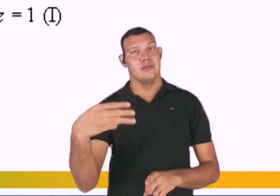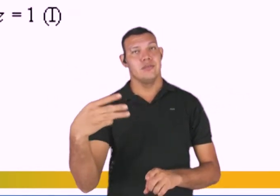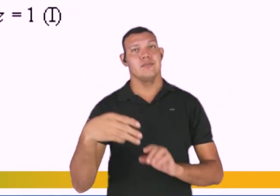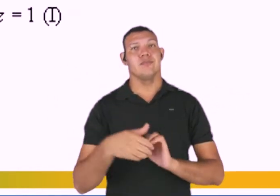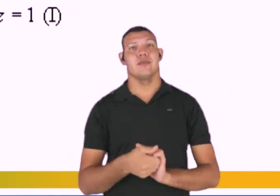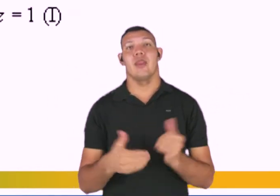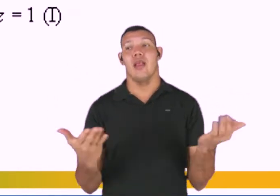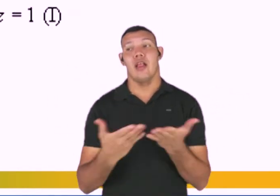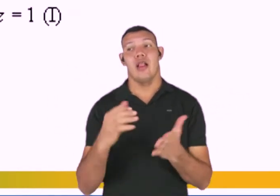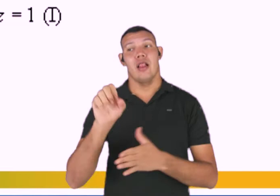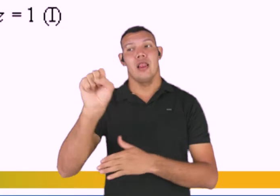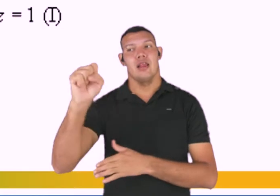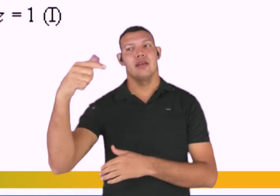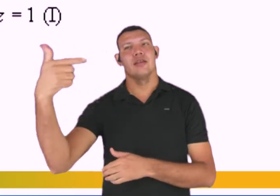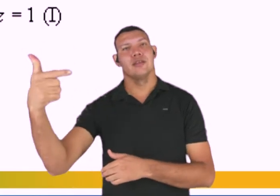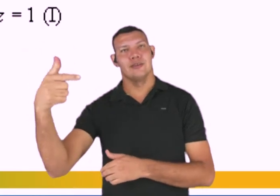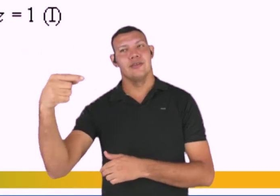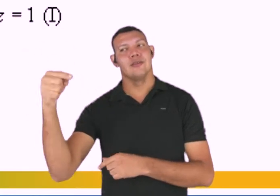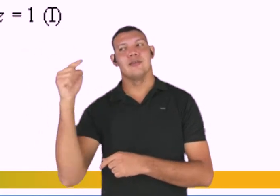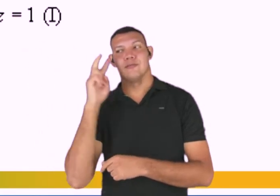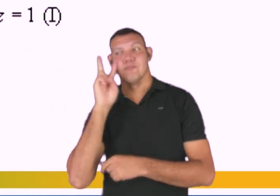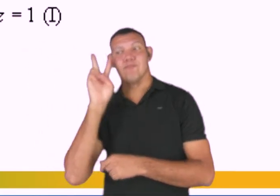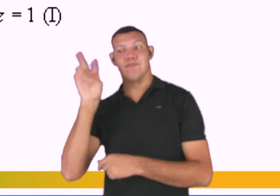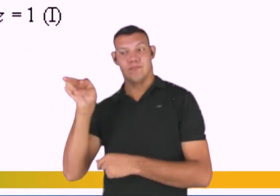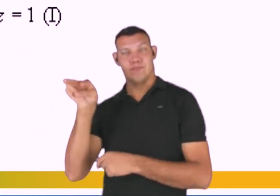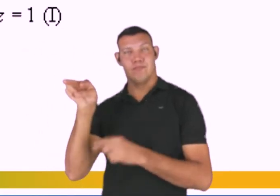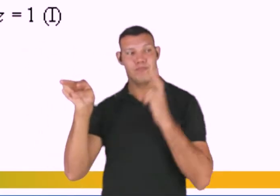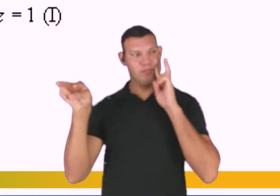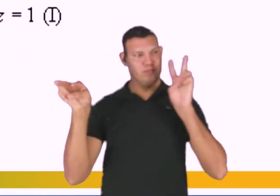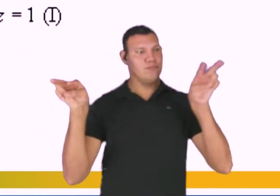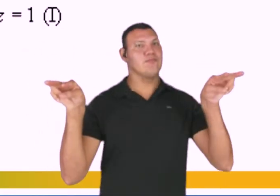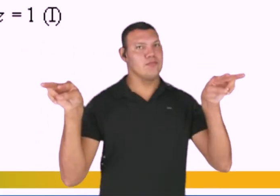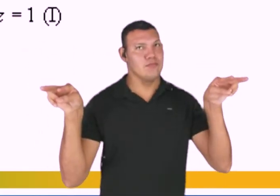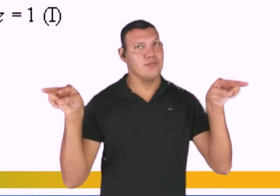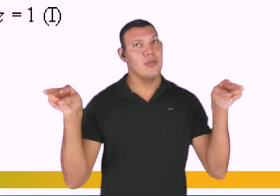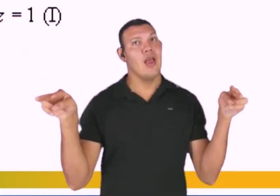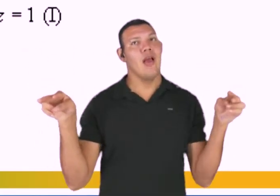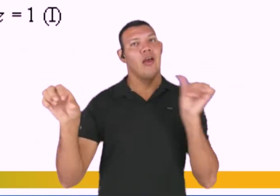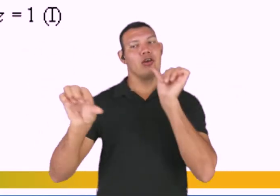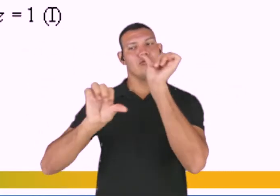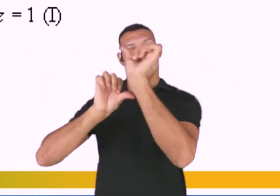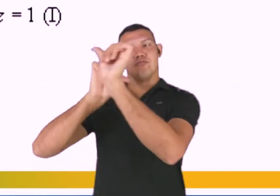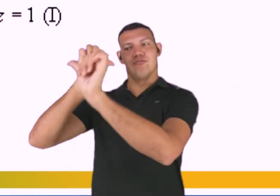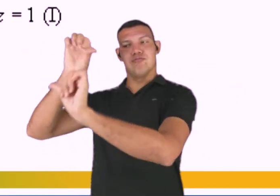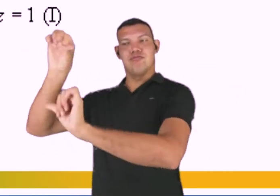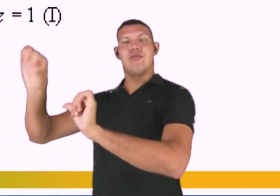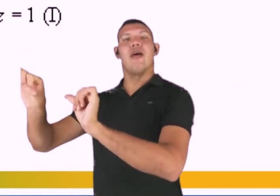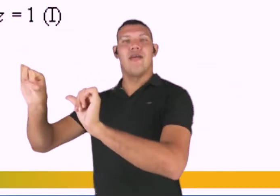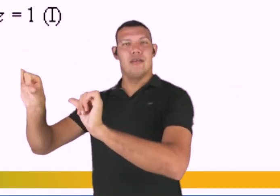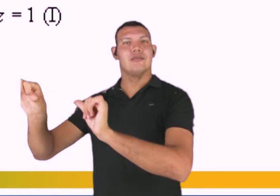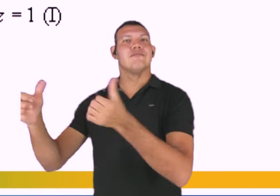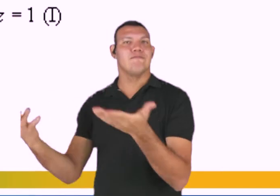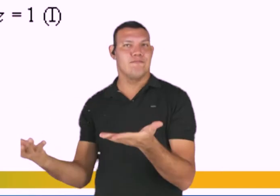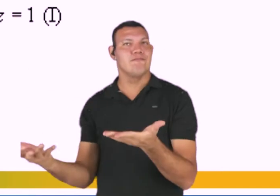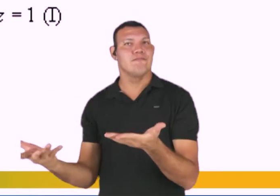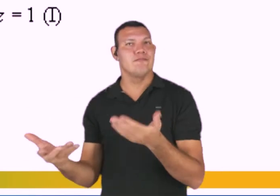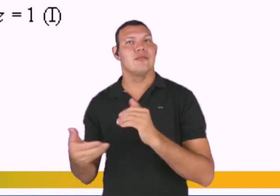segundo sistema, onde vocês irão perceber que nós mudamos de posição as